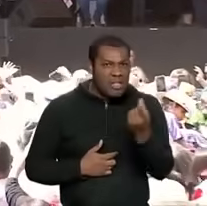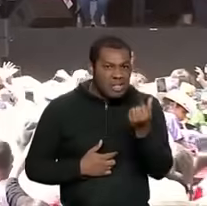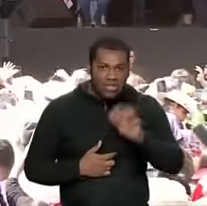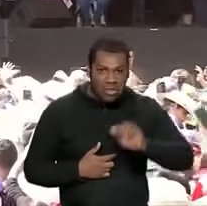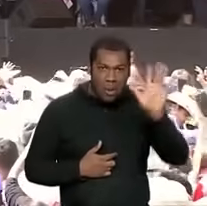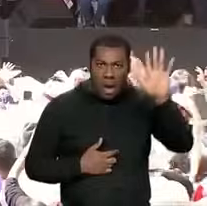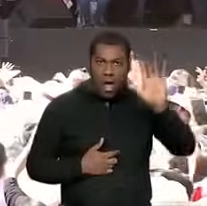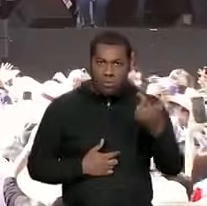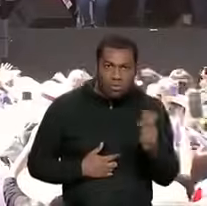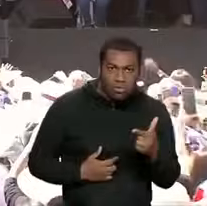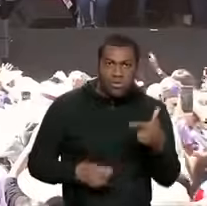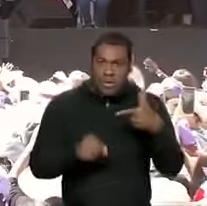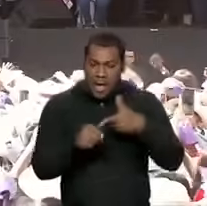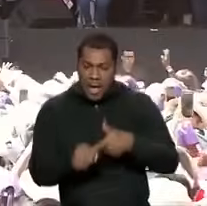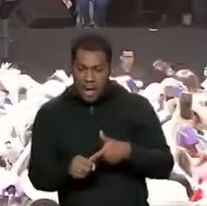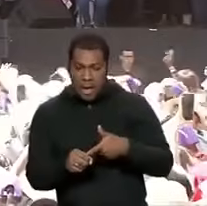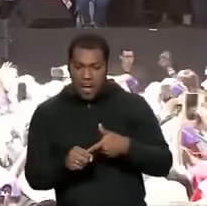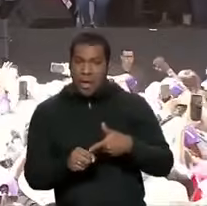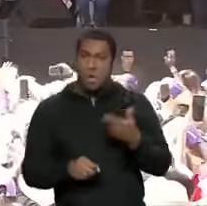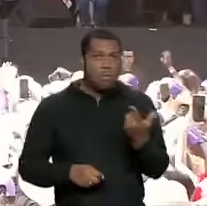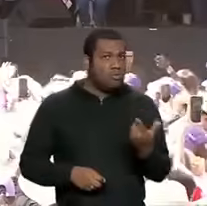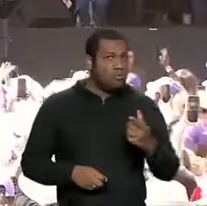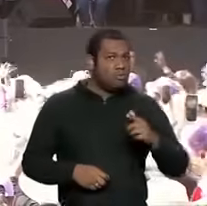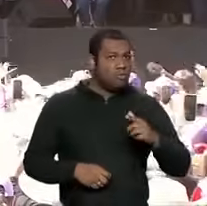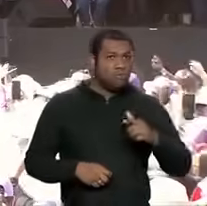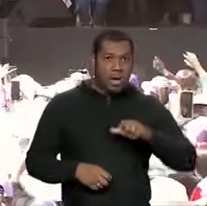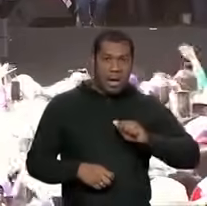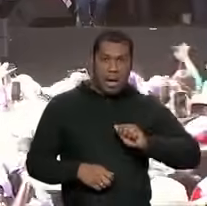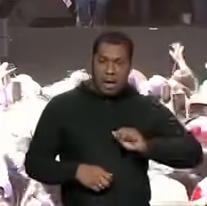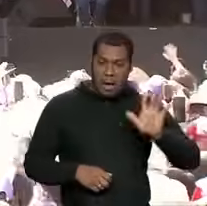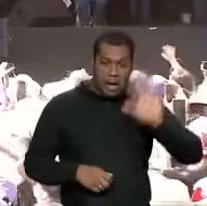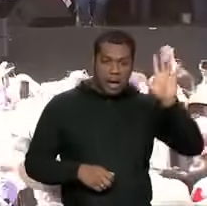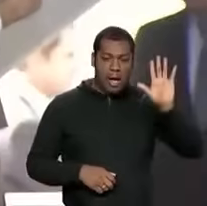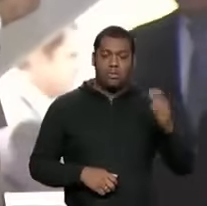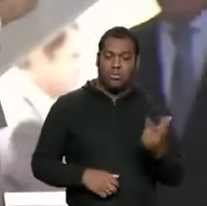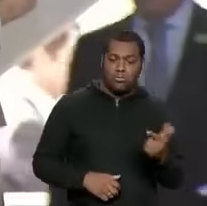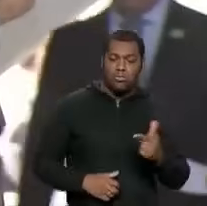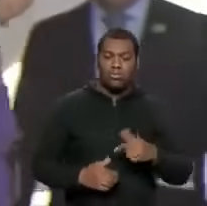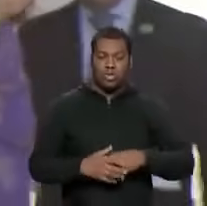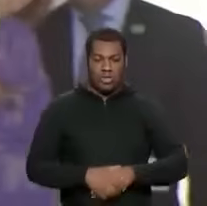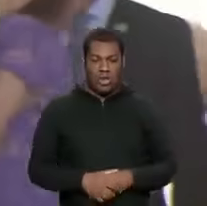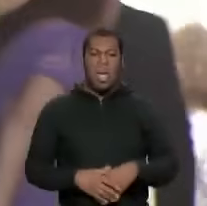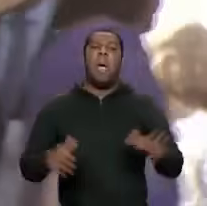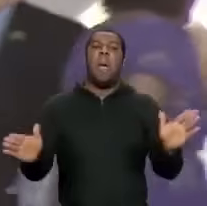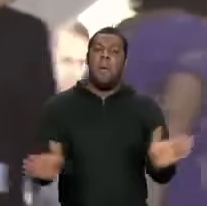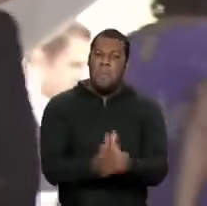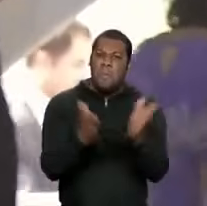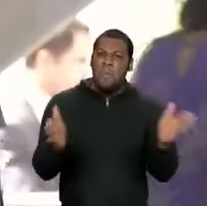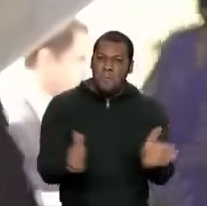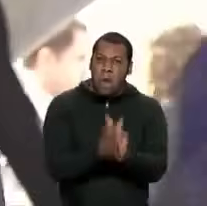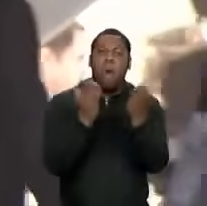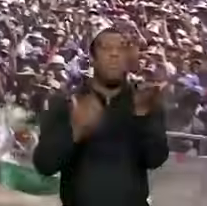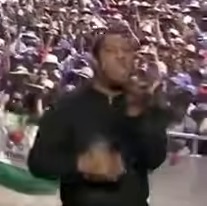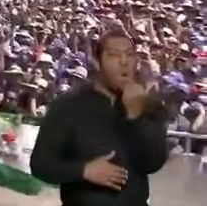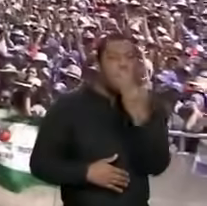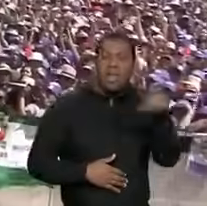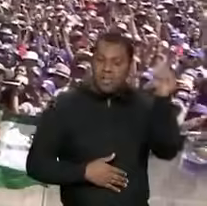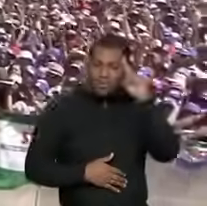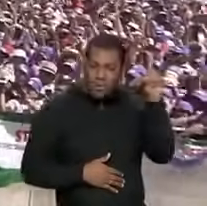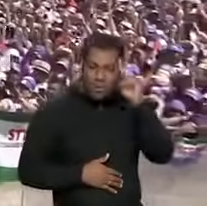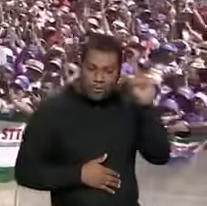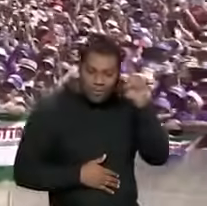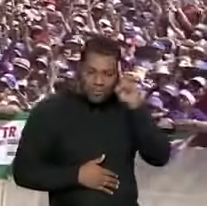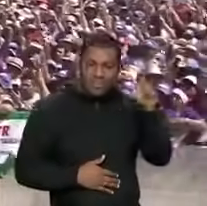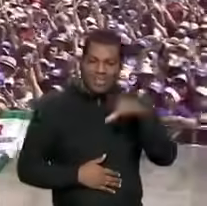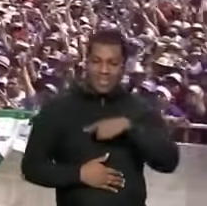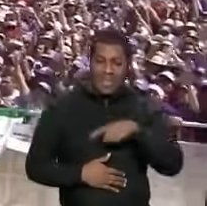energia agricultor no fomento e pobre no orçamento comendo três vezes por dia viva a